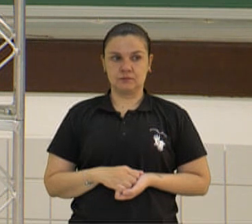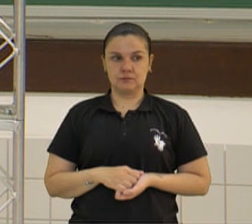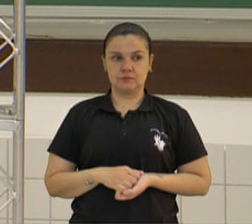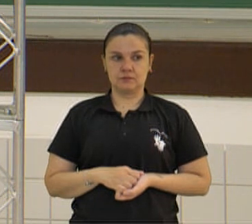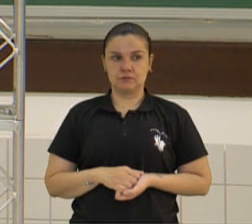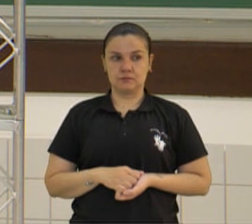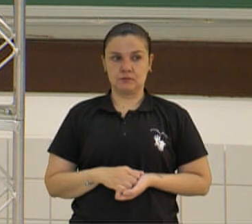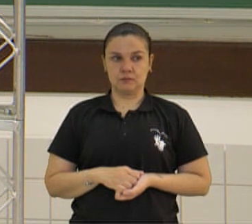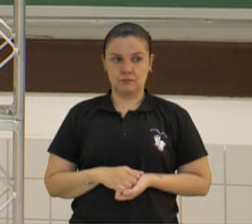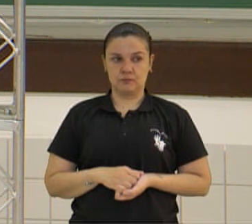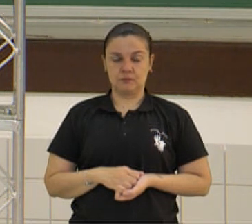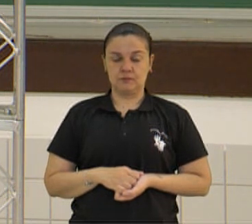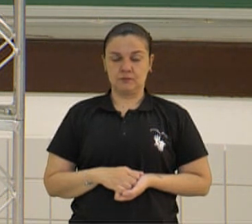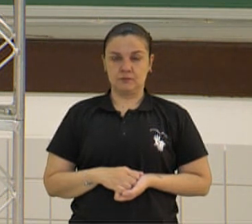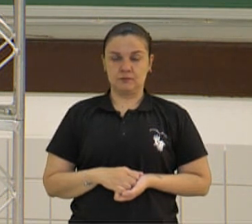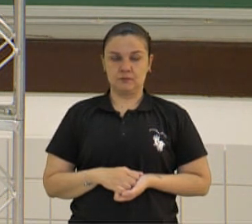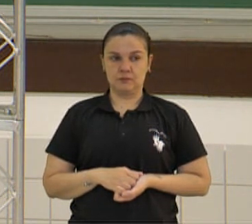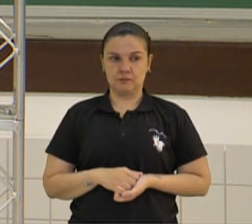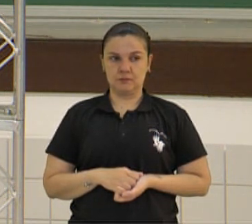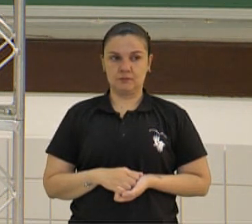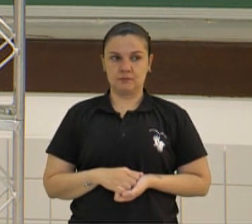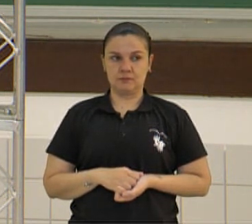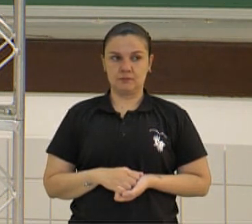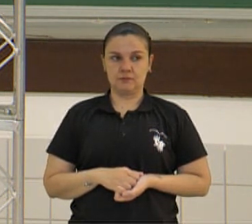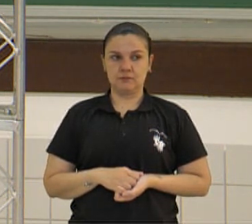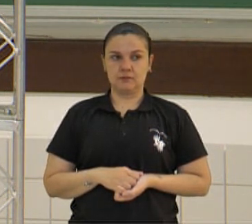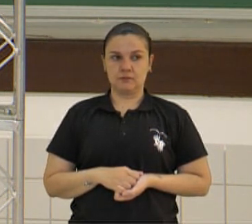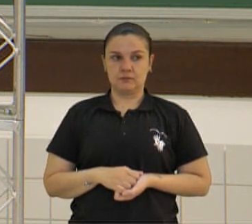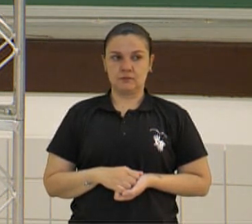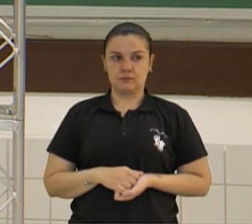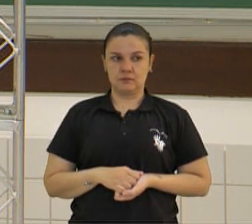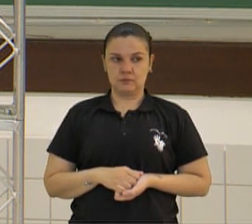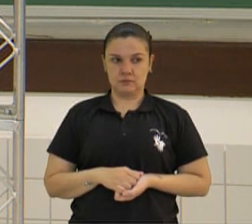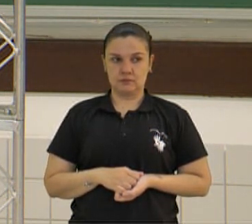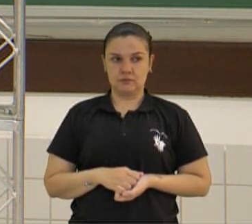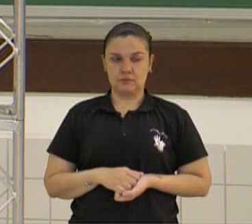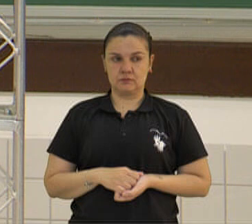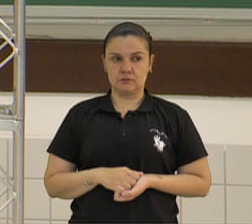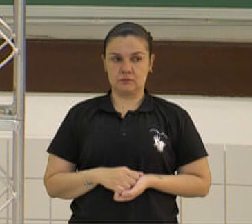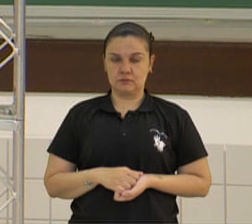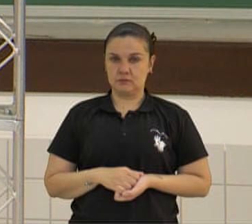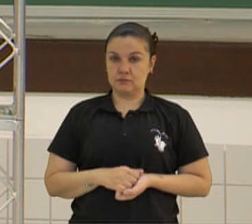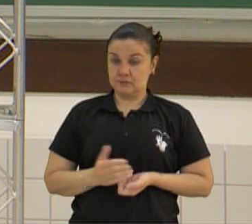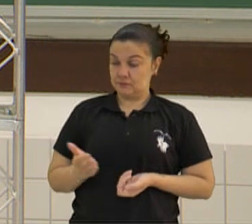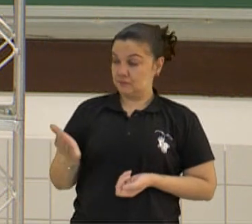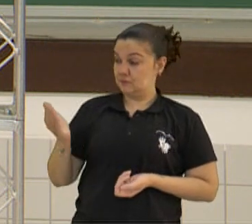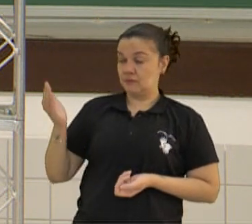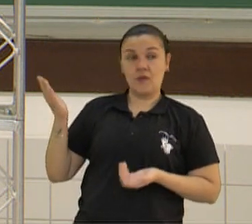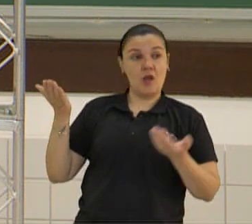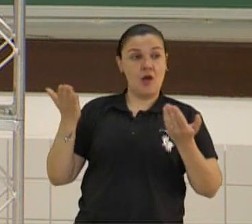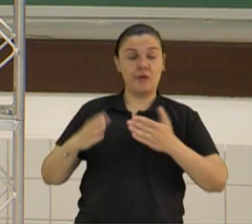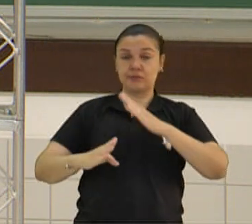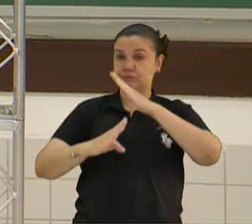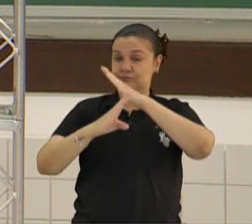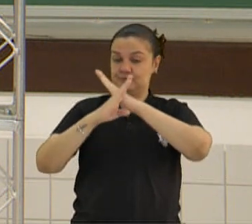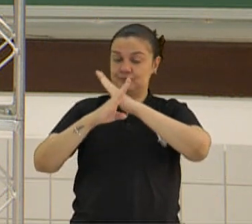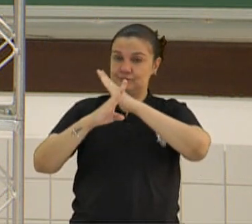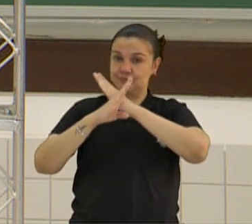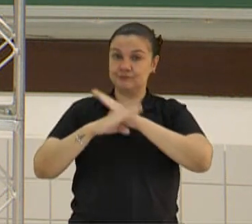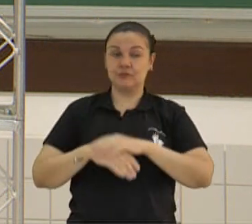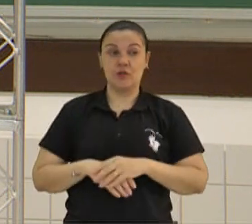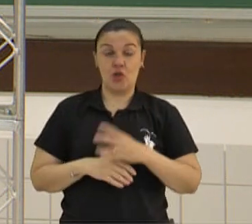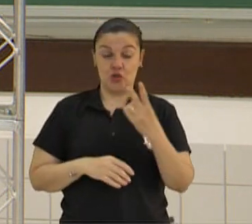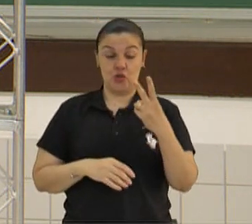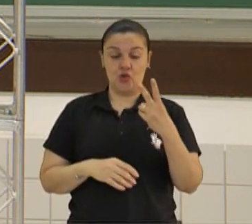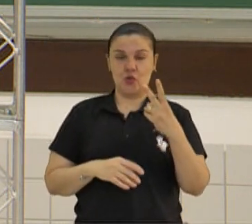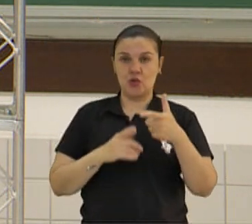posso cortar o 2π com 2π, posso cortar a distância com a distância, e pessoal, aí o 2